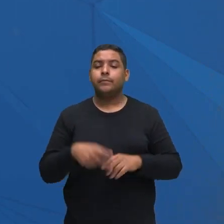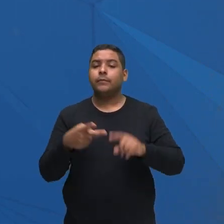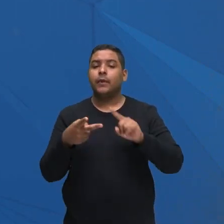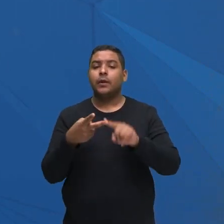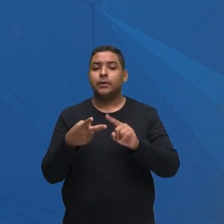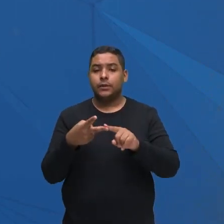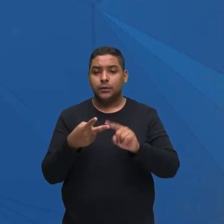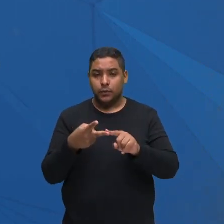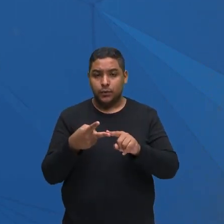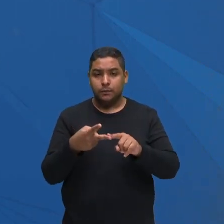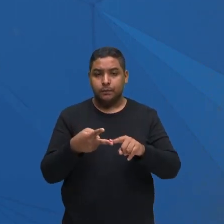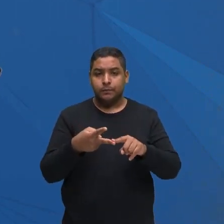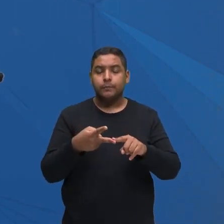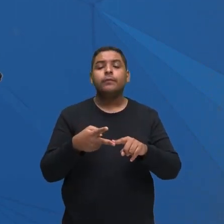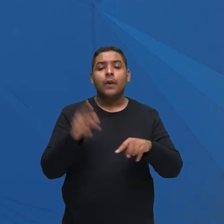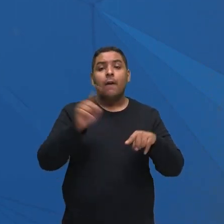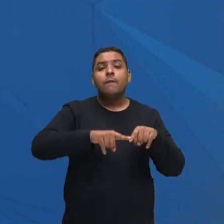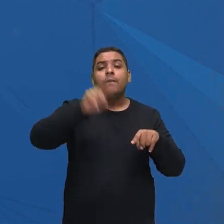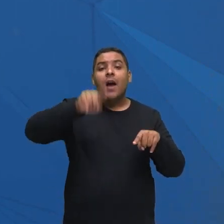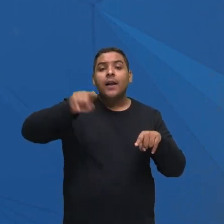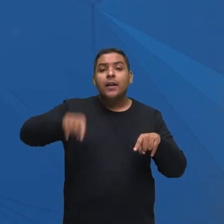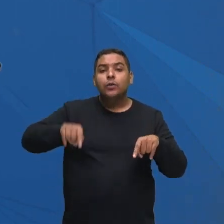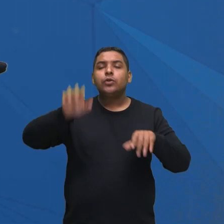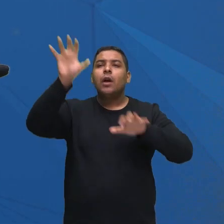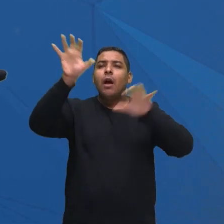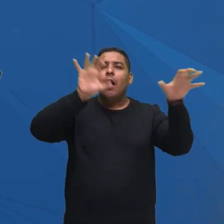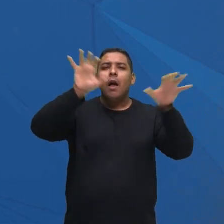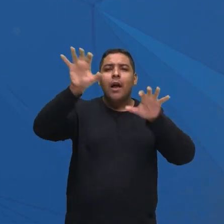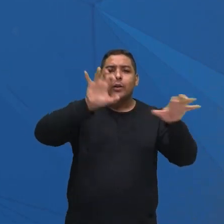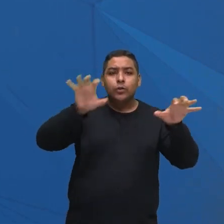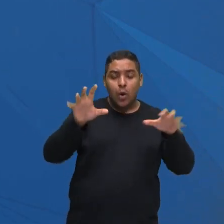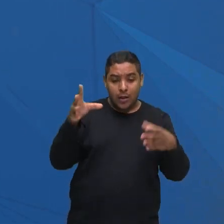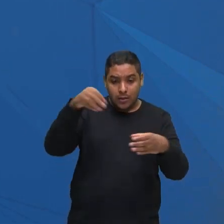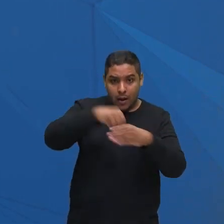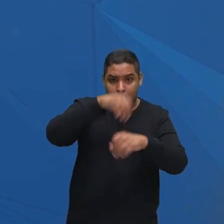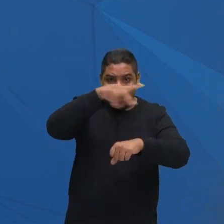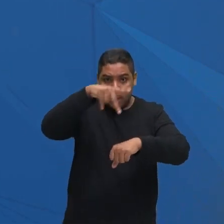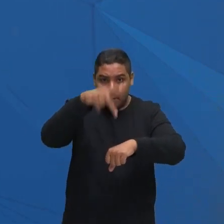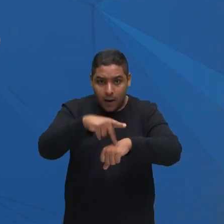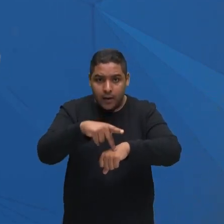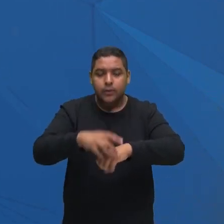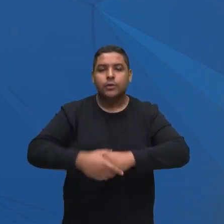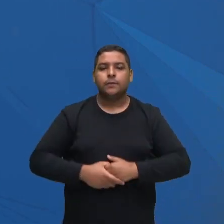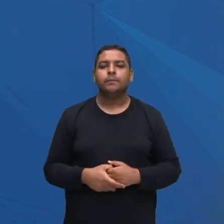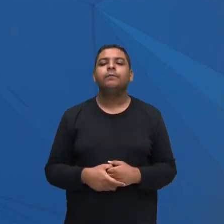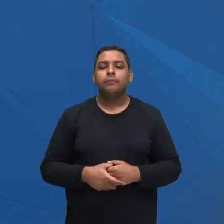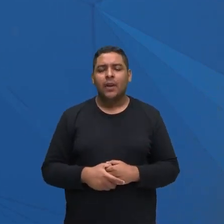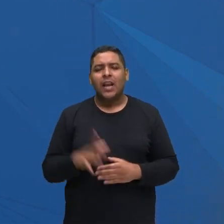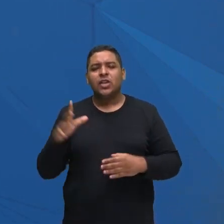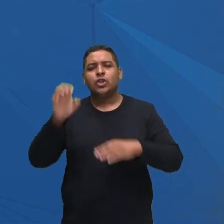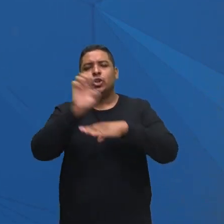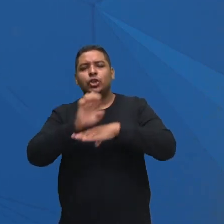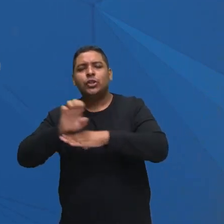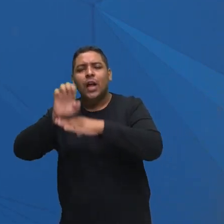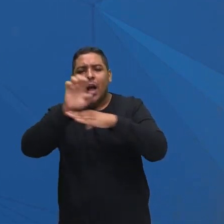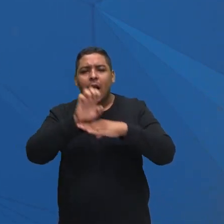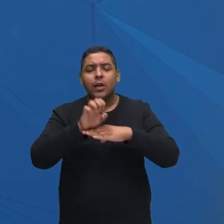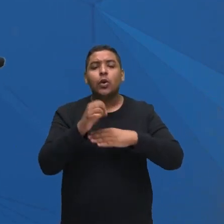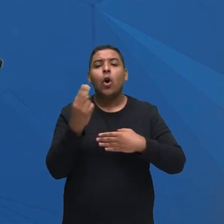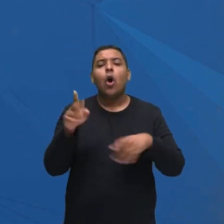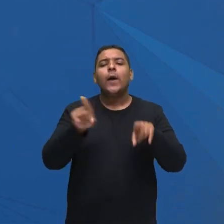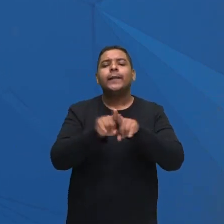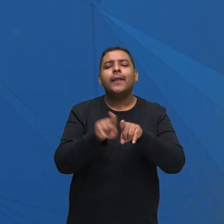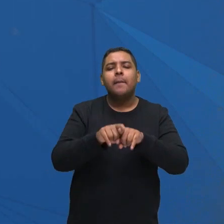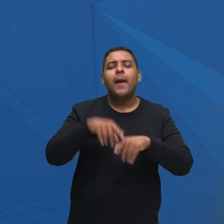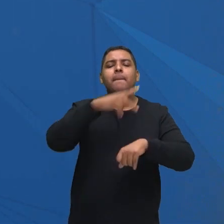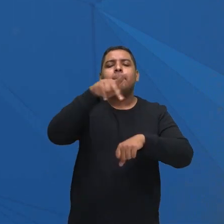são variações que acontecem em regiões, então a gente pode ter isso dentro do mesmo país, estado, ou até mesmo comparando